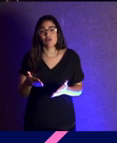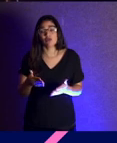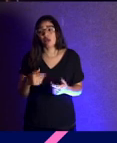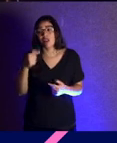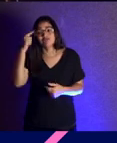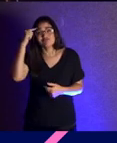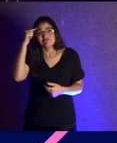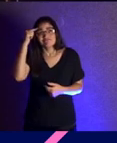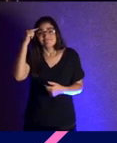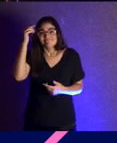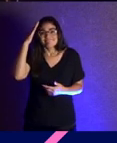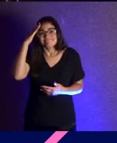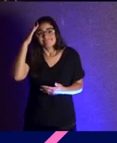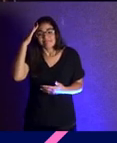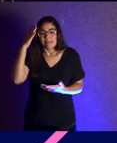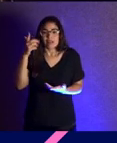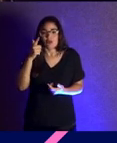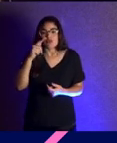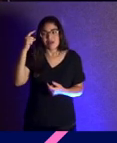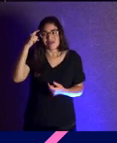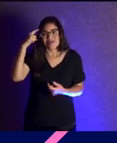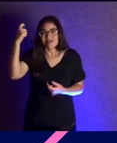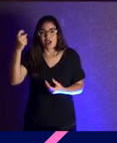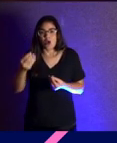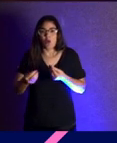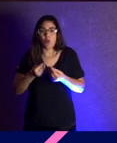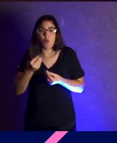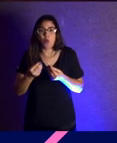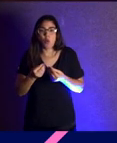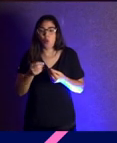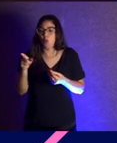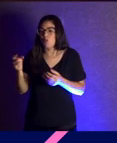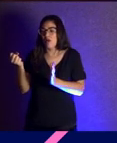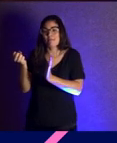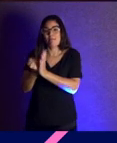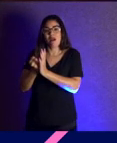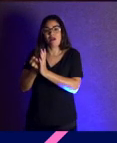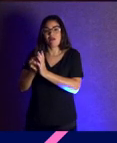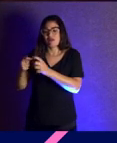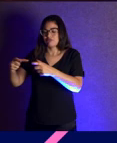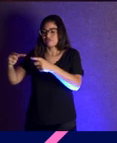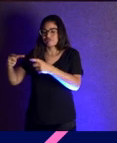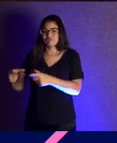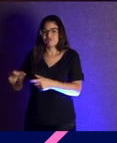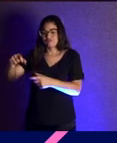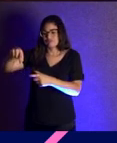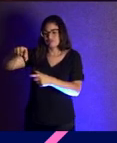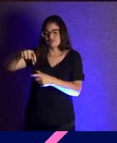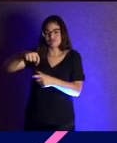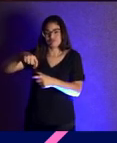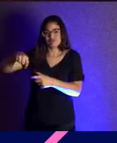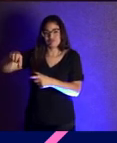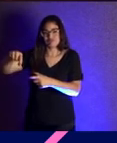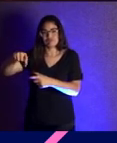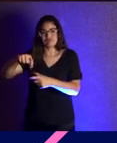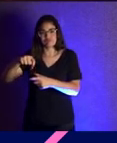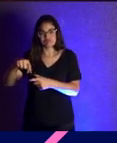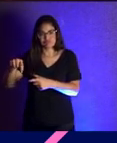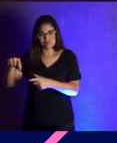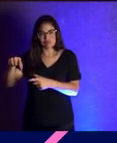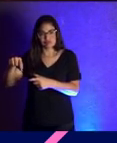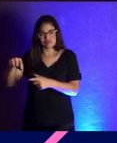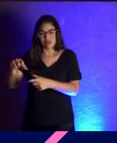representar o luto foi plantar uma árvore ali para lembrar do filho dela. Então, por estado, o filho dela continua junto com a ela, ele tem ali um